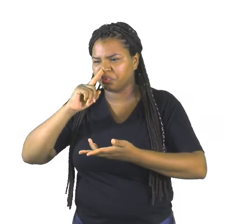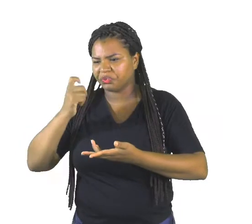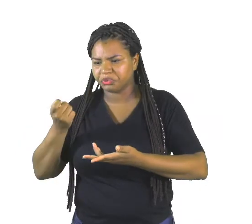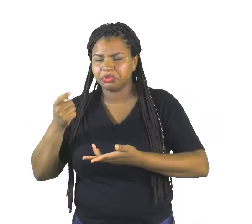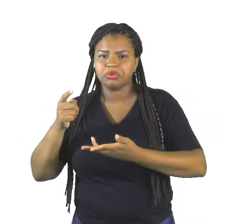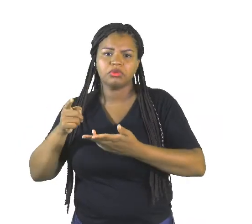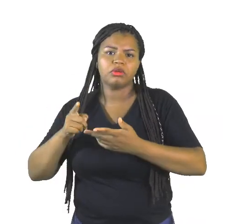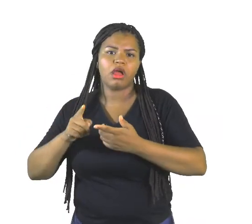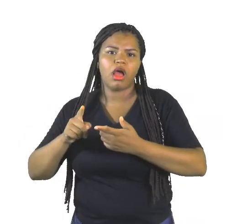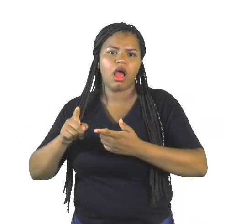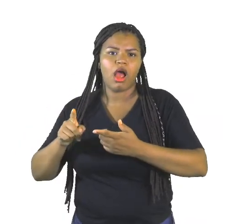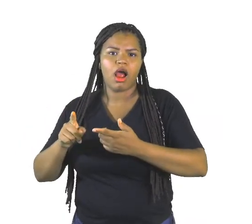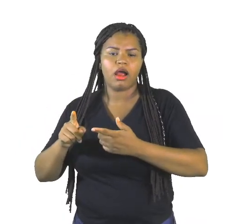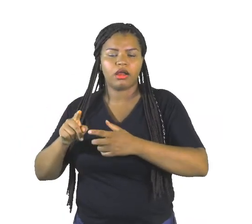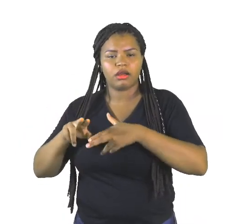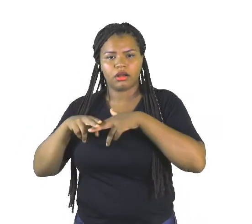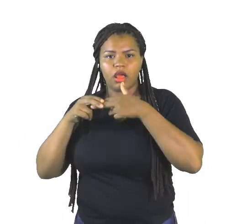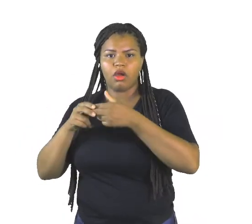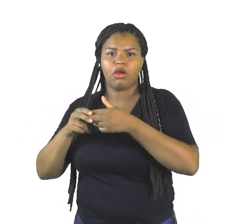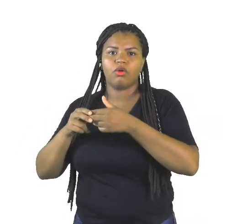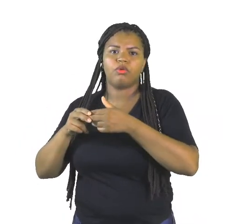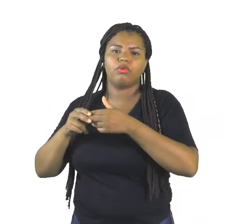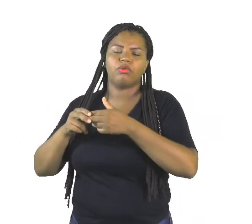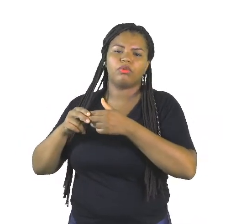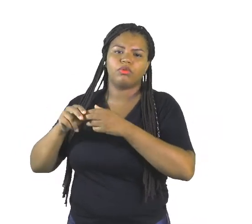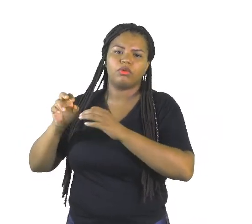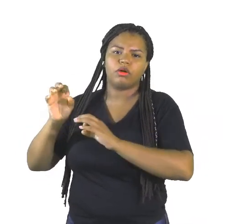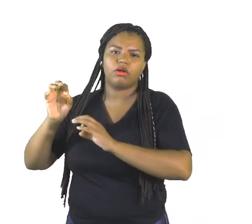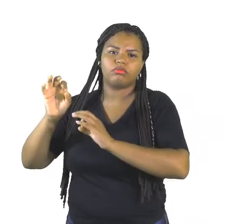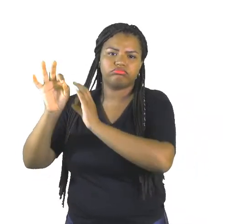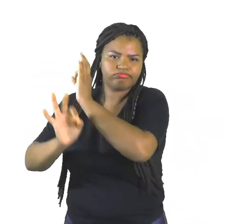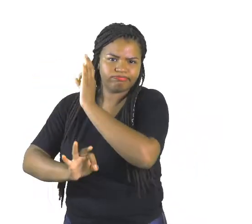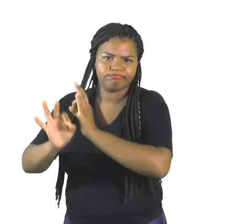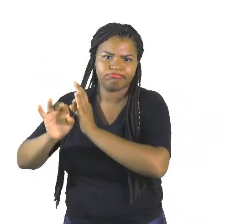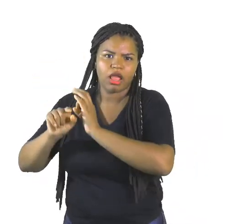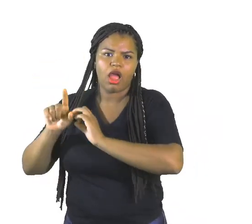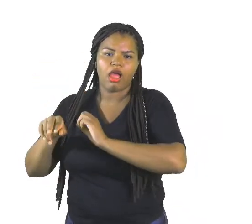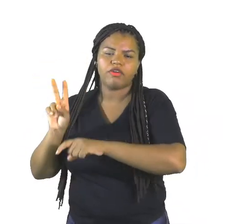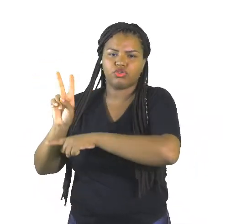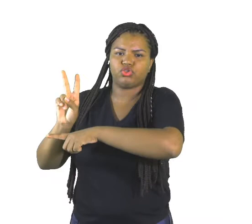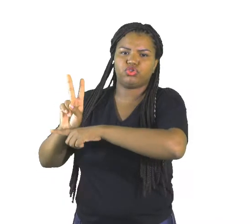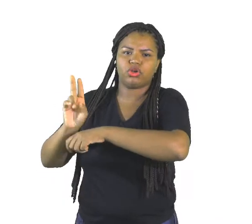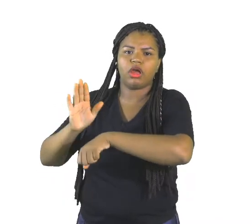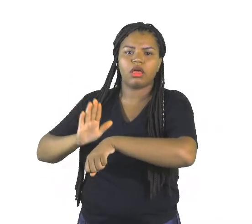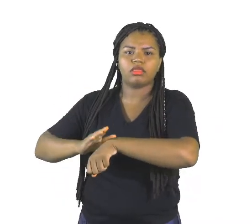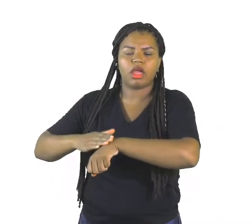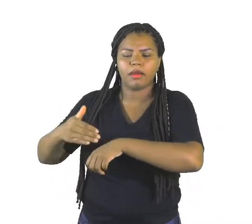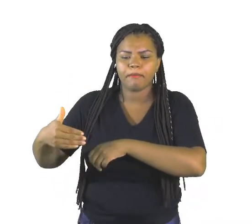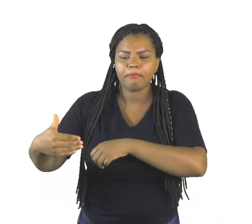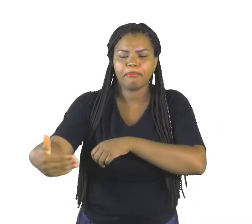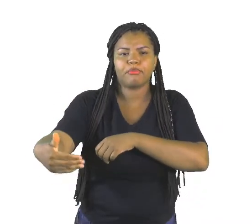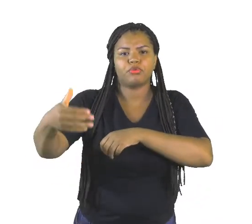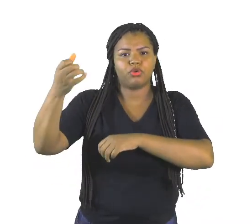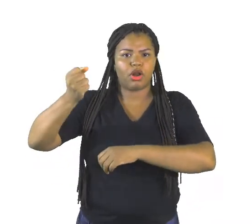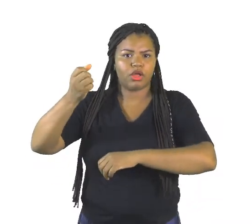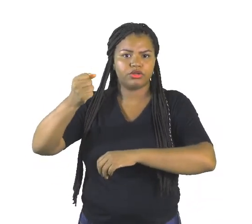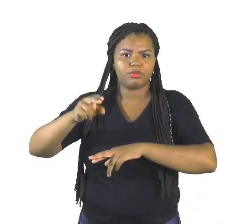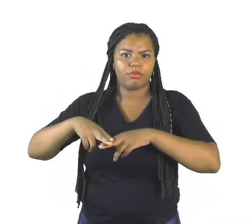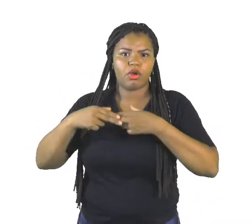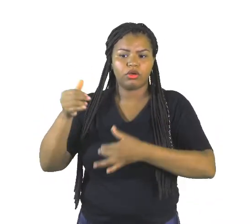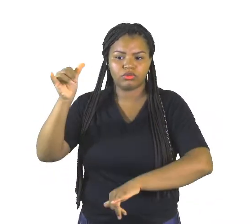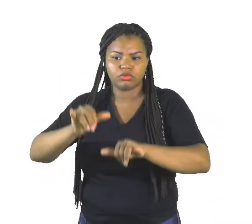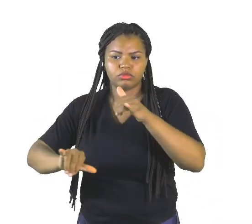não ser possível consumi-lo. E esse leite pasteurizado ele também dura mais tempo, porque ele não tem essas substâncias nele